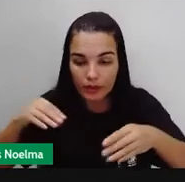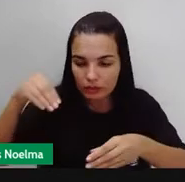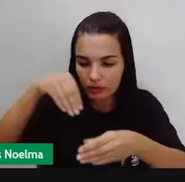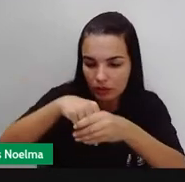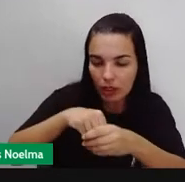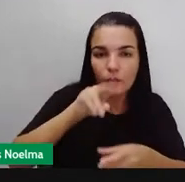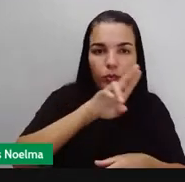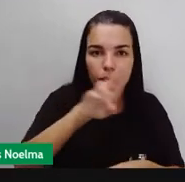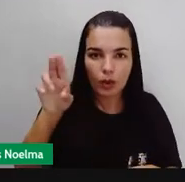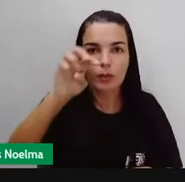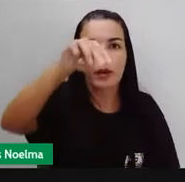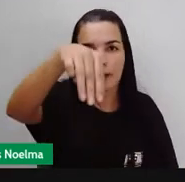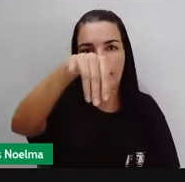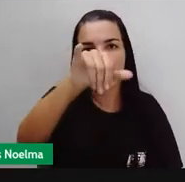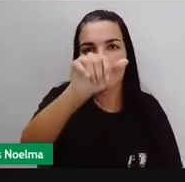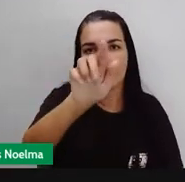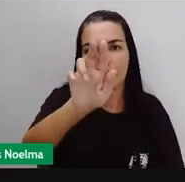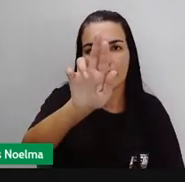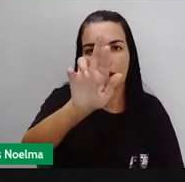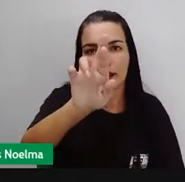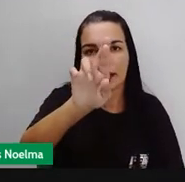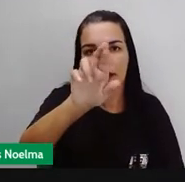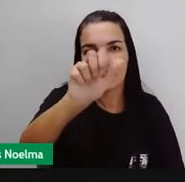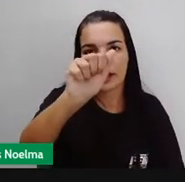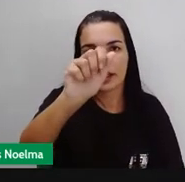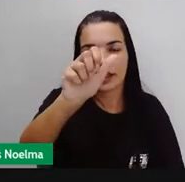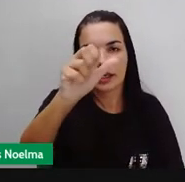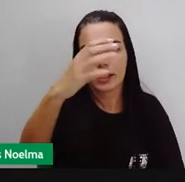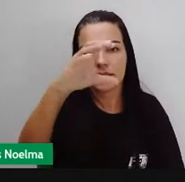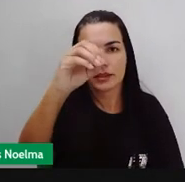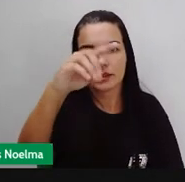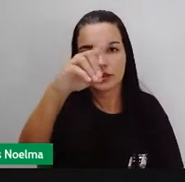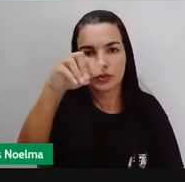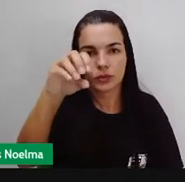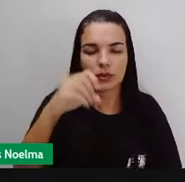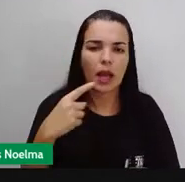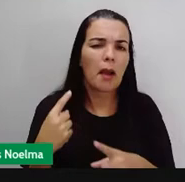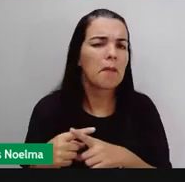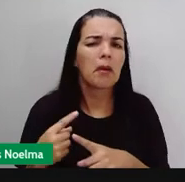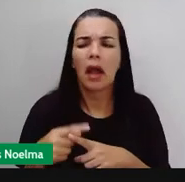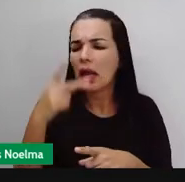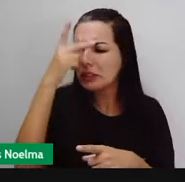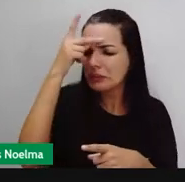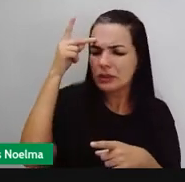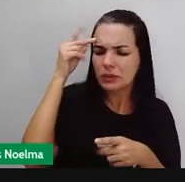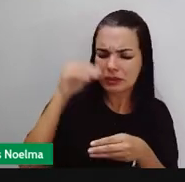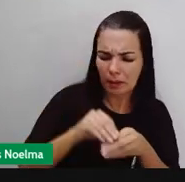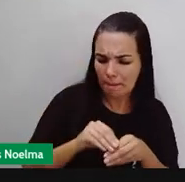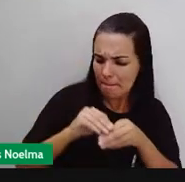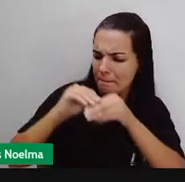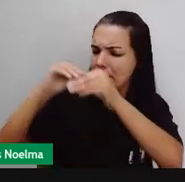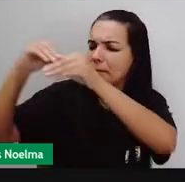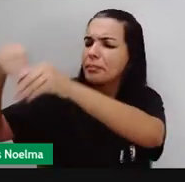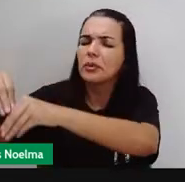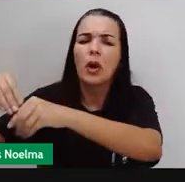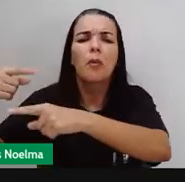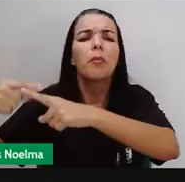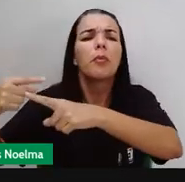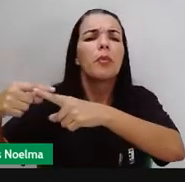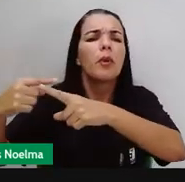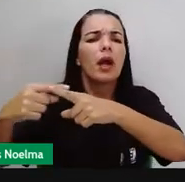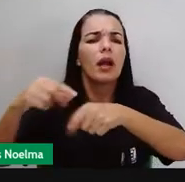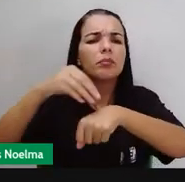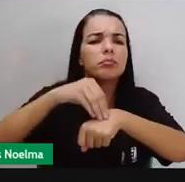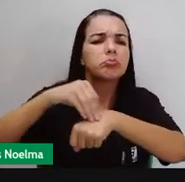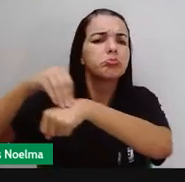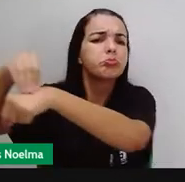chamamos também de migrações. Por que que as pessoas, elas migram? Essas pessoas, elas migram porque